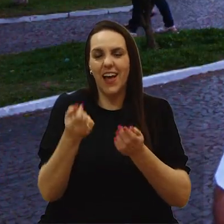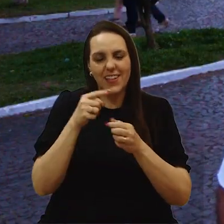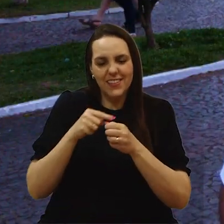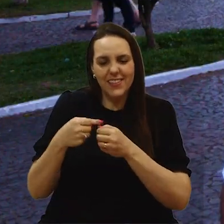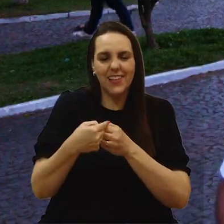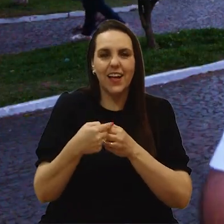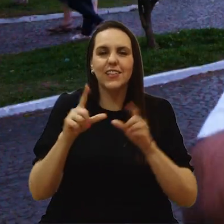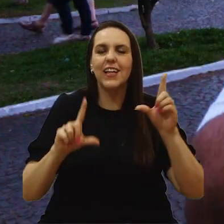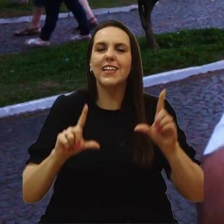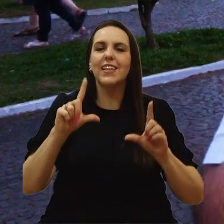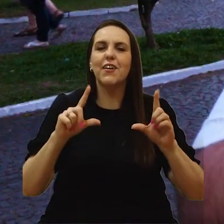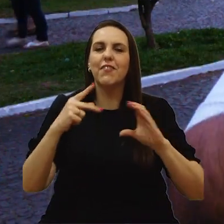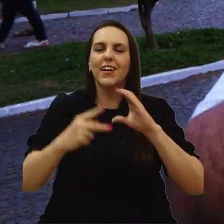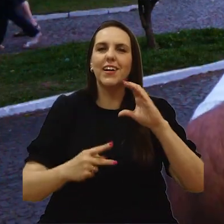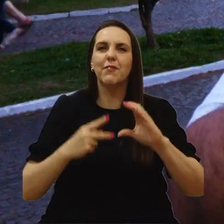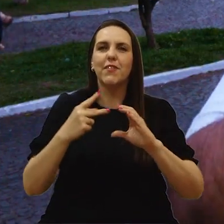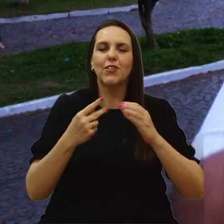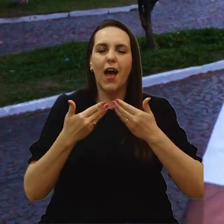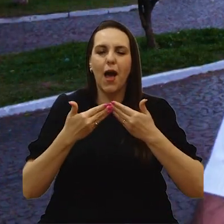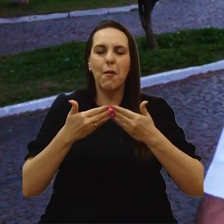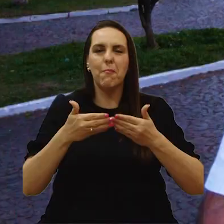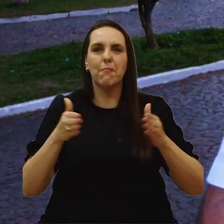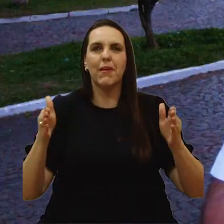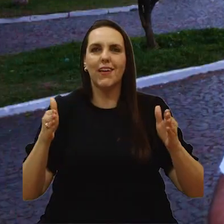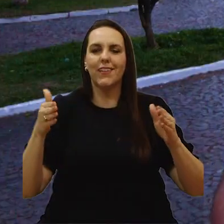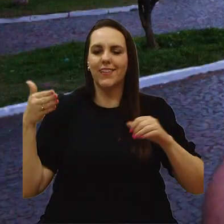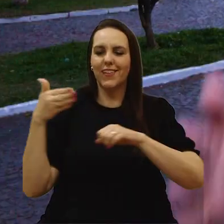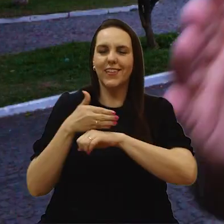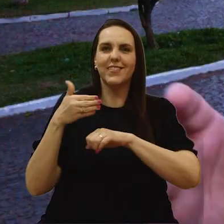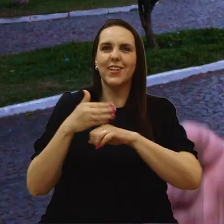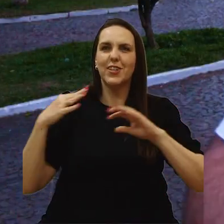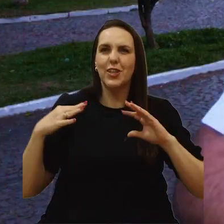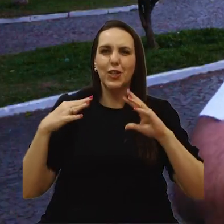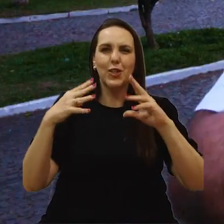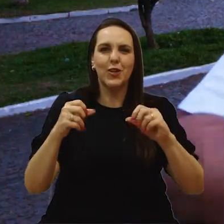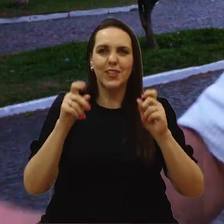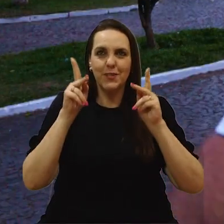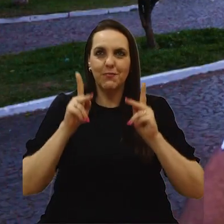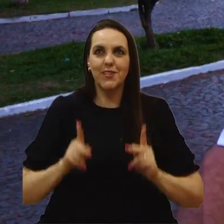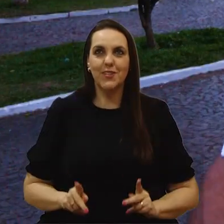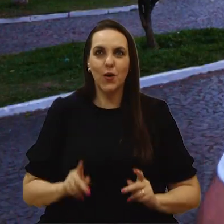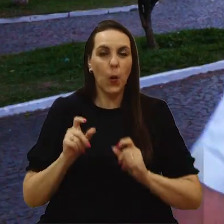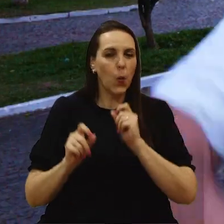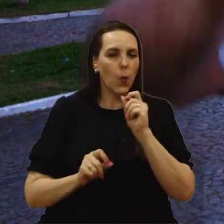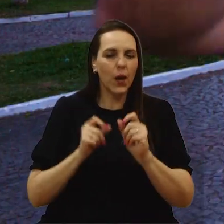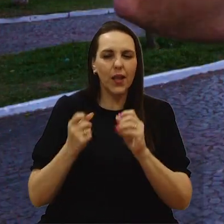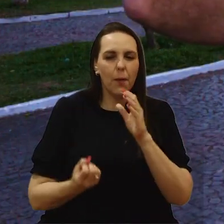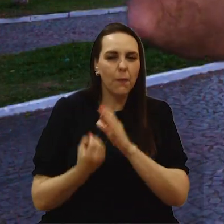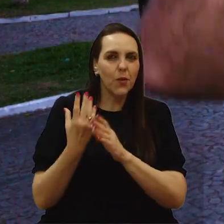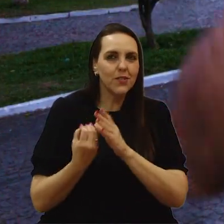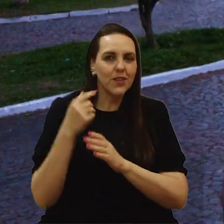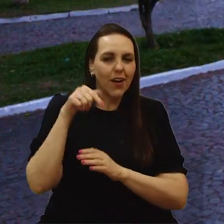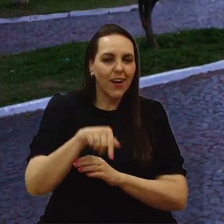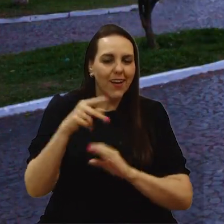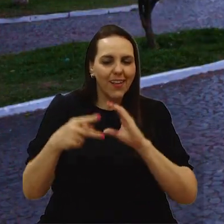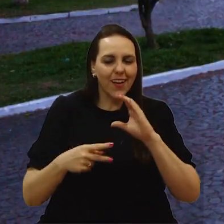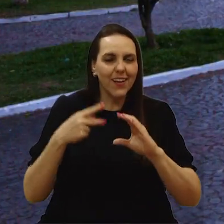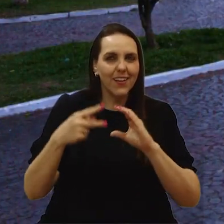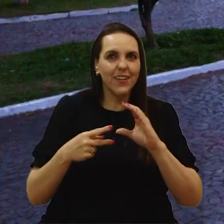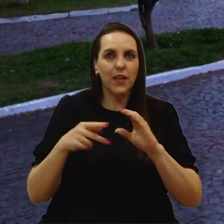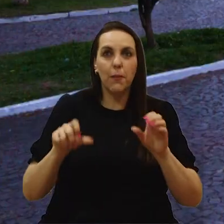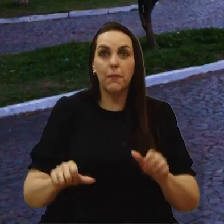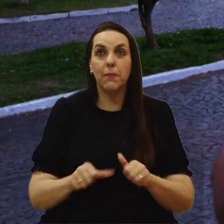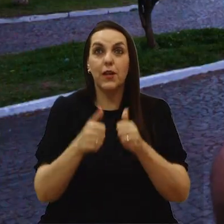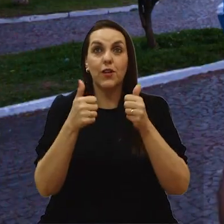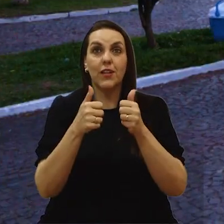nossa cidade a TV Câmara Aberta, que vai dar acesso a todas as pessoas do que está sendo produzido na Câmara